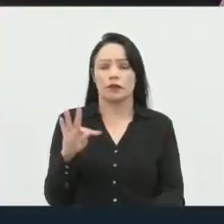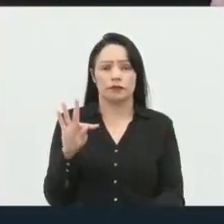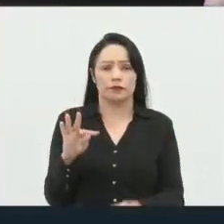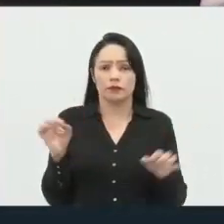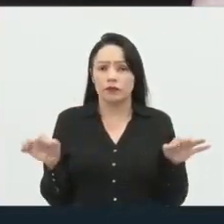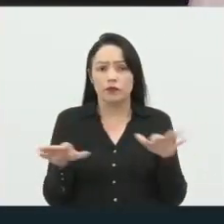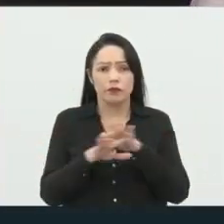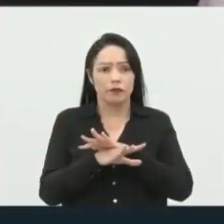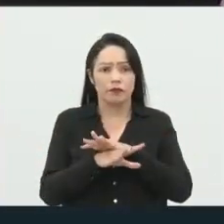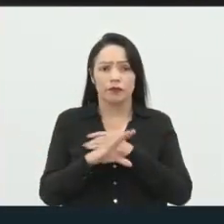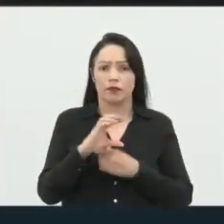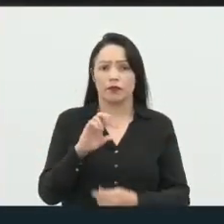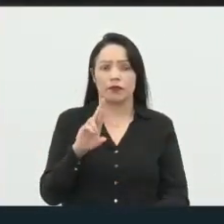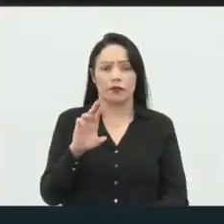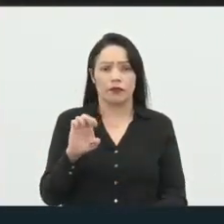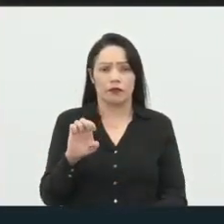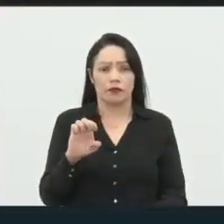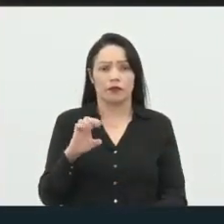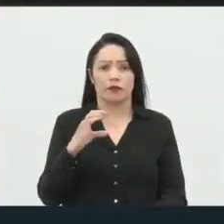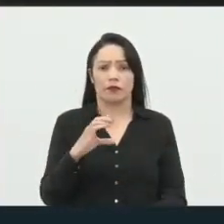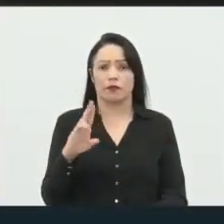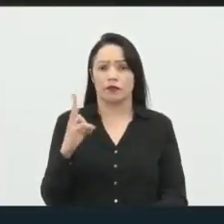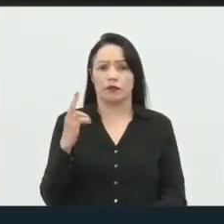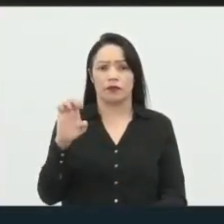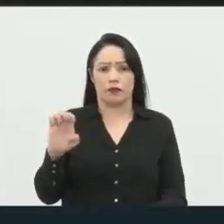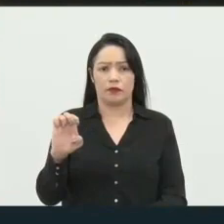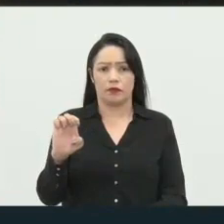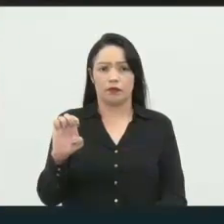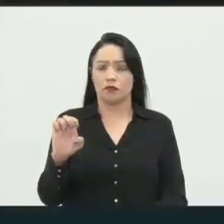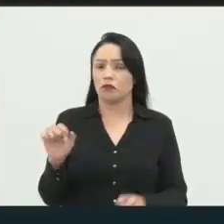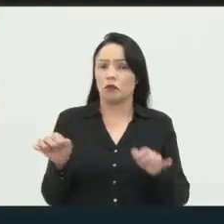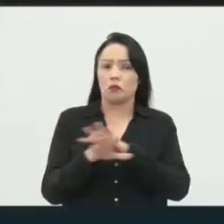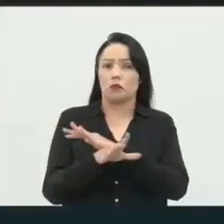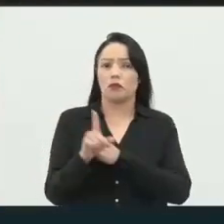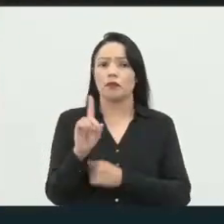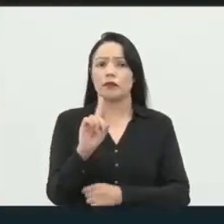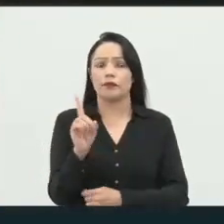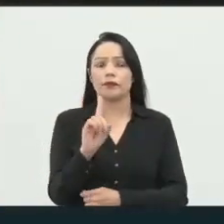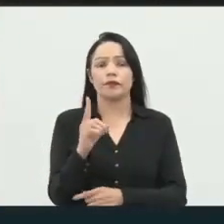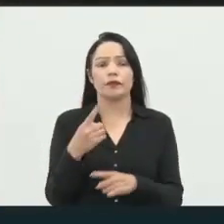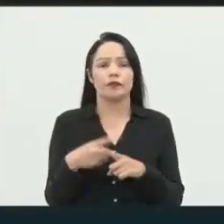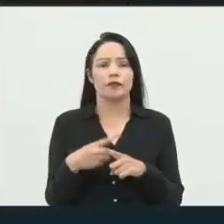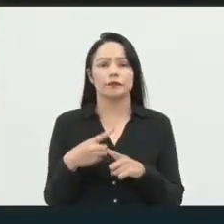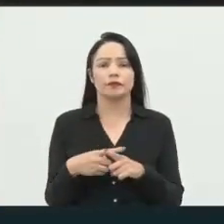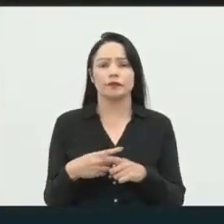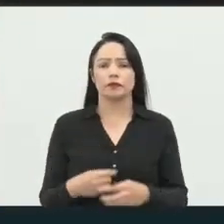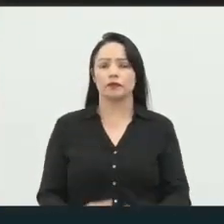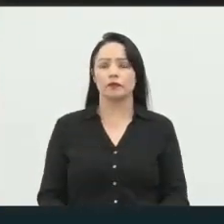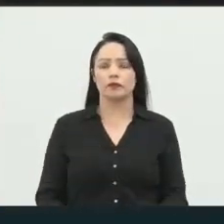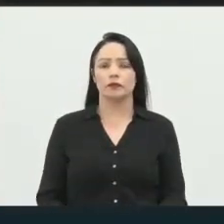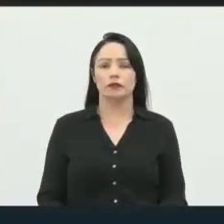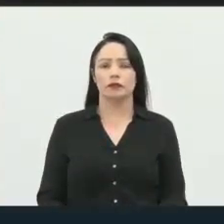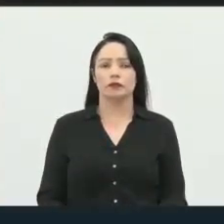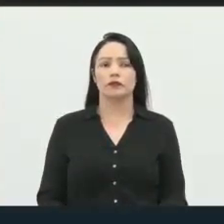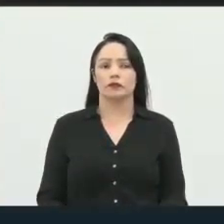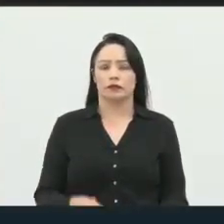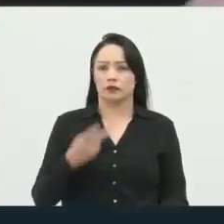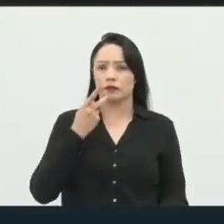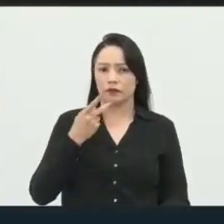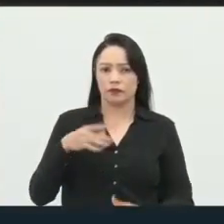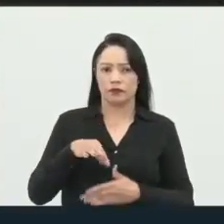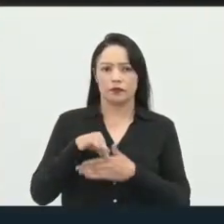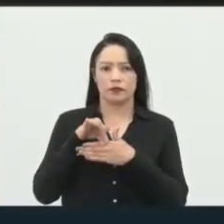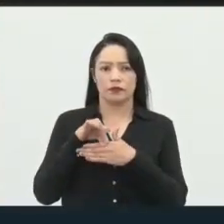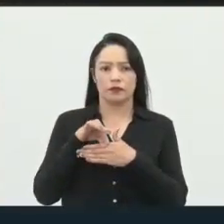a creche o PT porque não terminou a creche vou falar pela liderança do